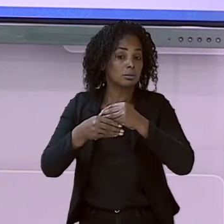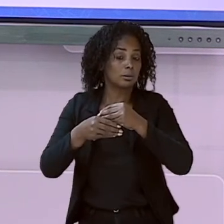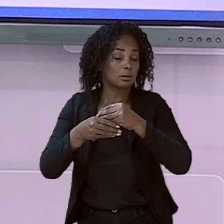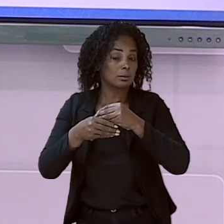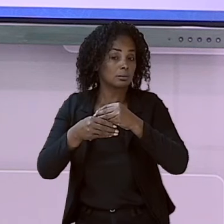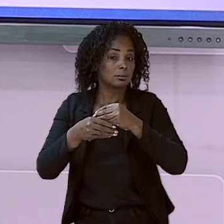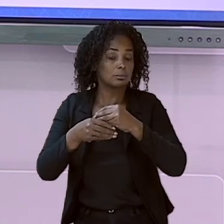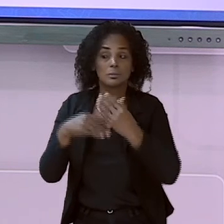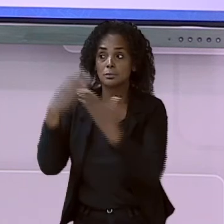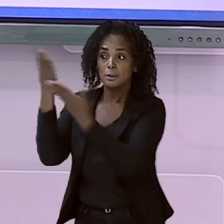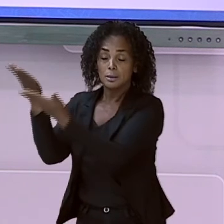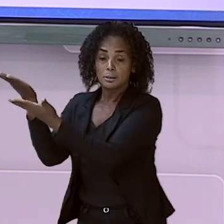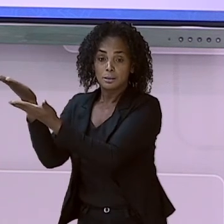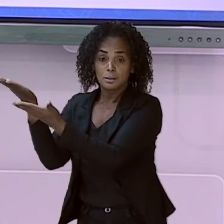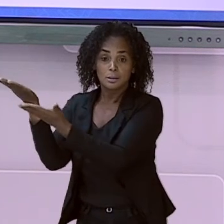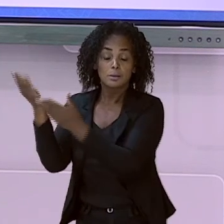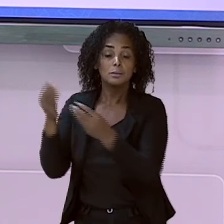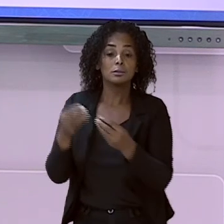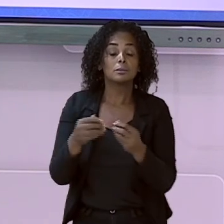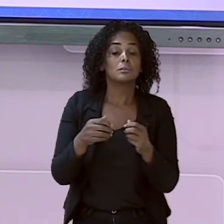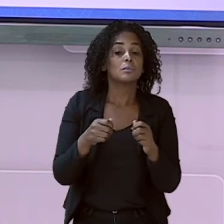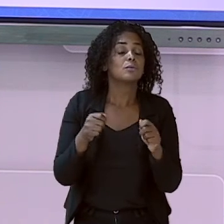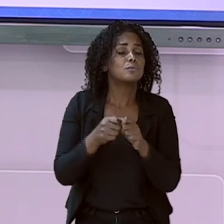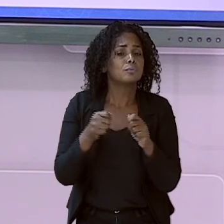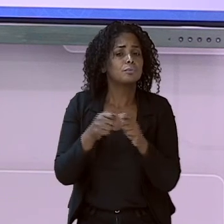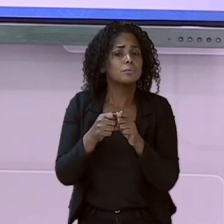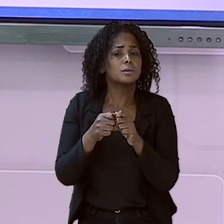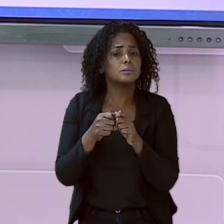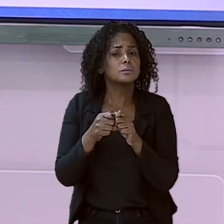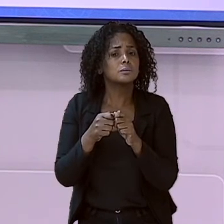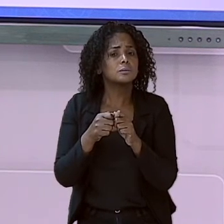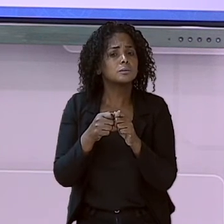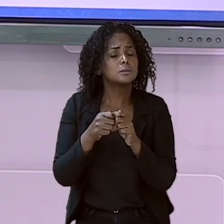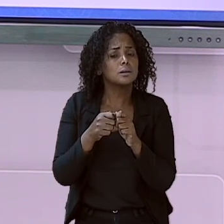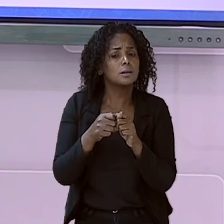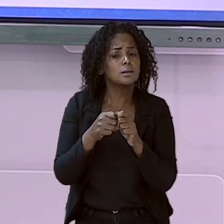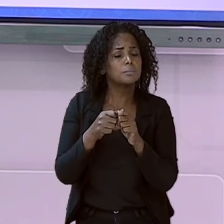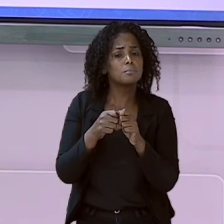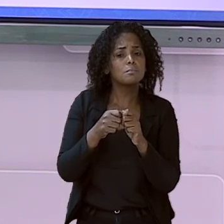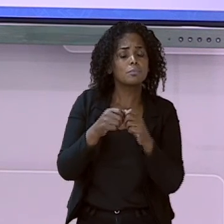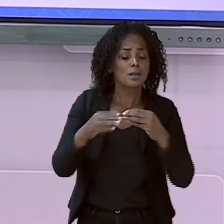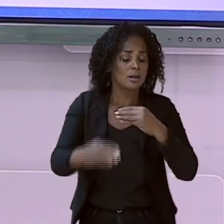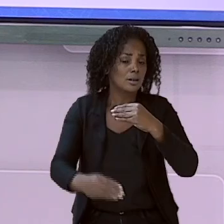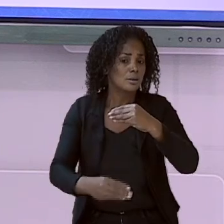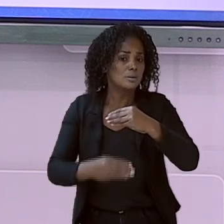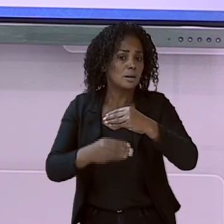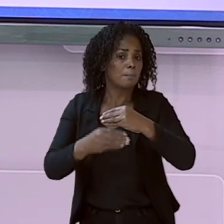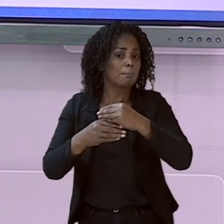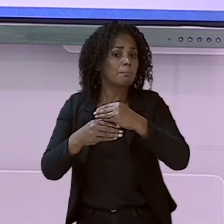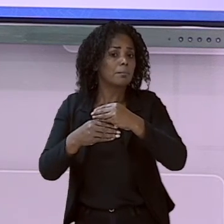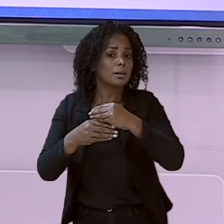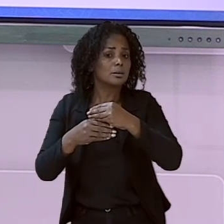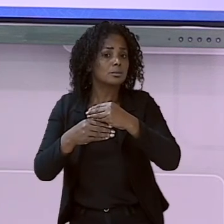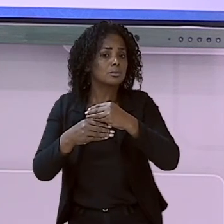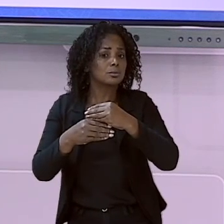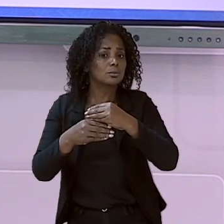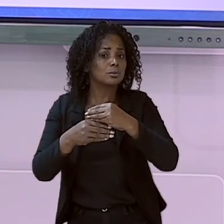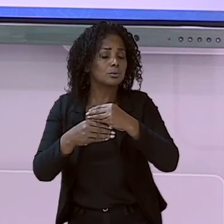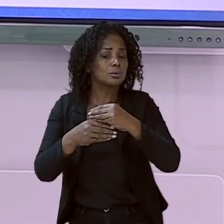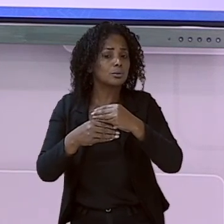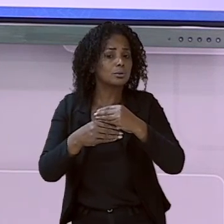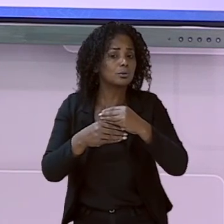da centena. Então, o que eu faço aí com a minha unidade de milhar? Com o número que está à minha esquerda?